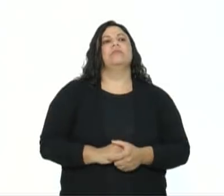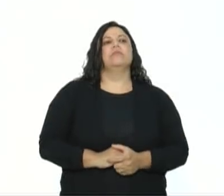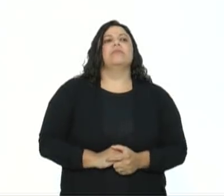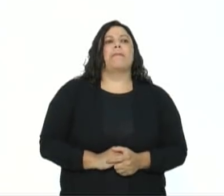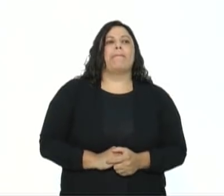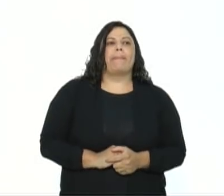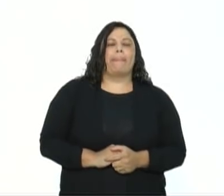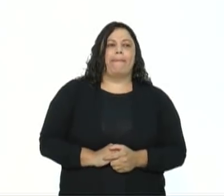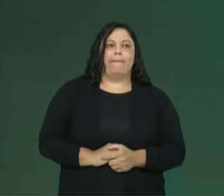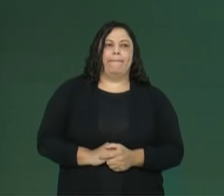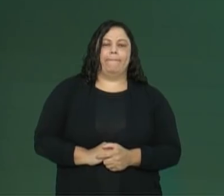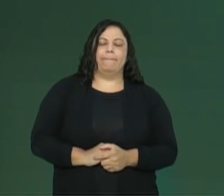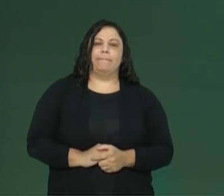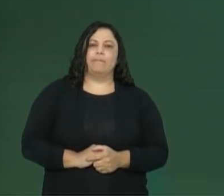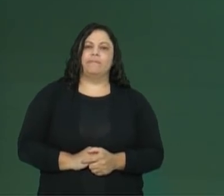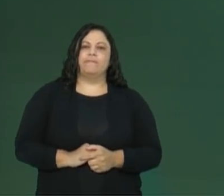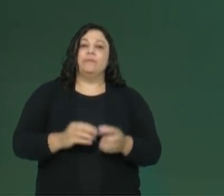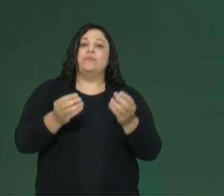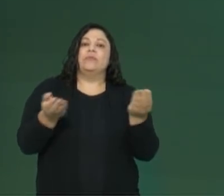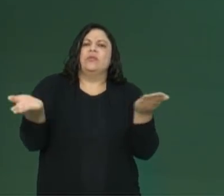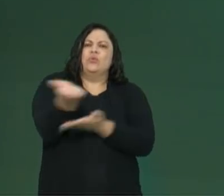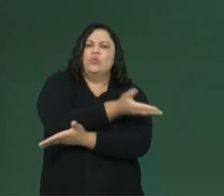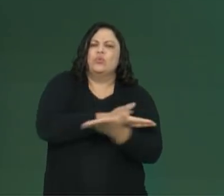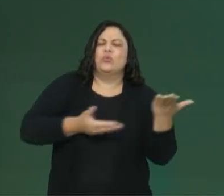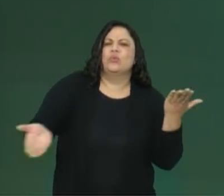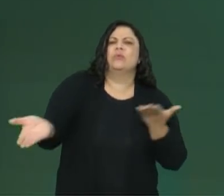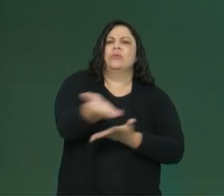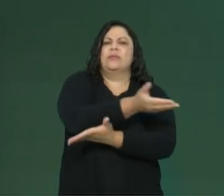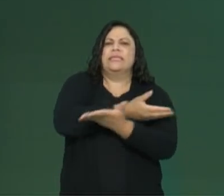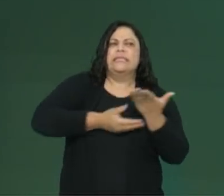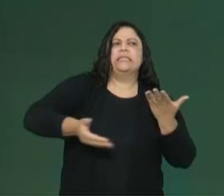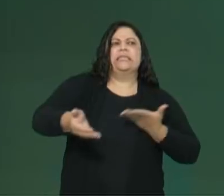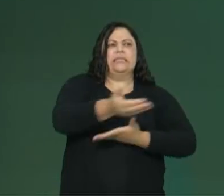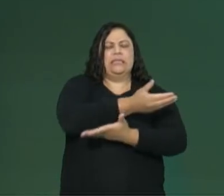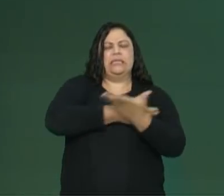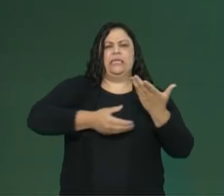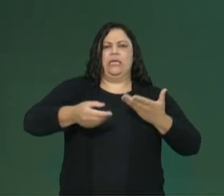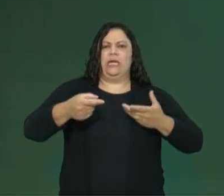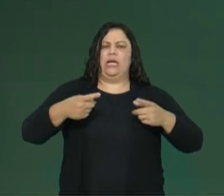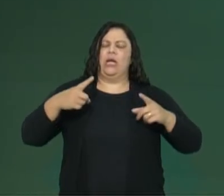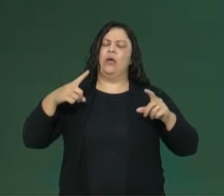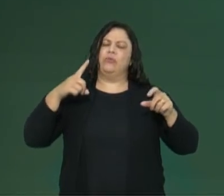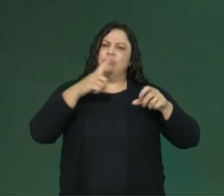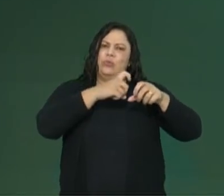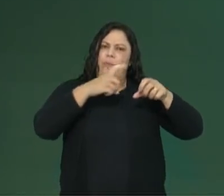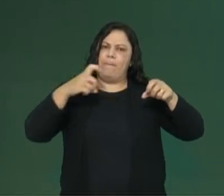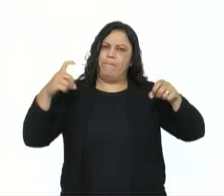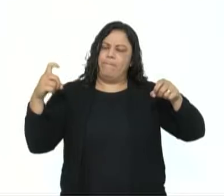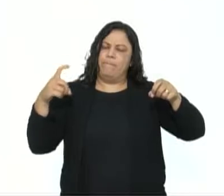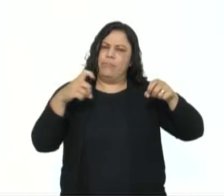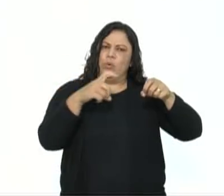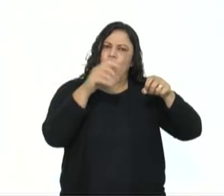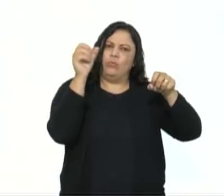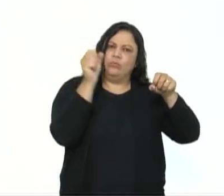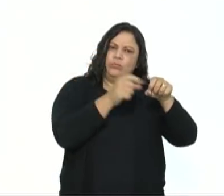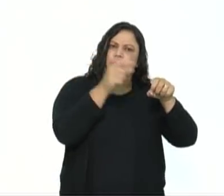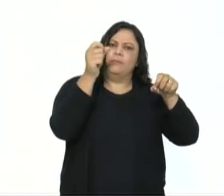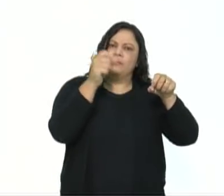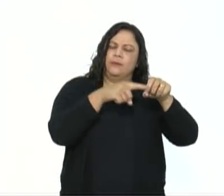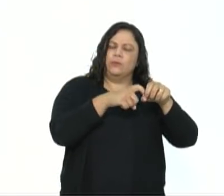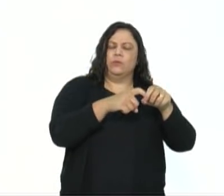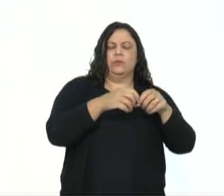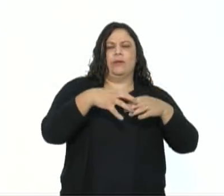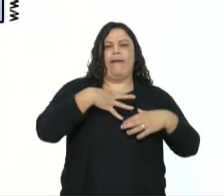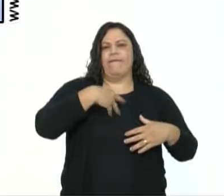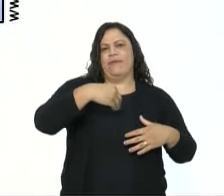trocando bolsas de espermatozoides para depois colocar os óvulos nessas bolsas e gerar